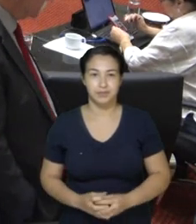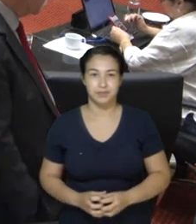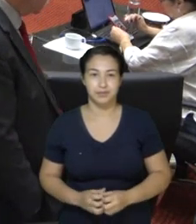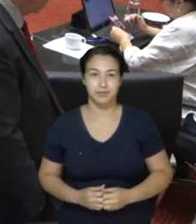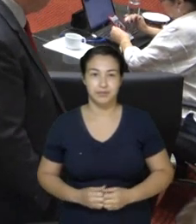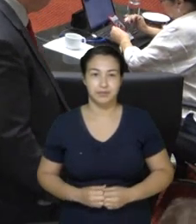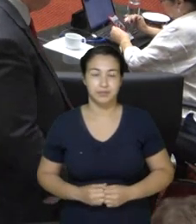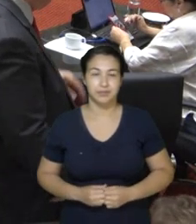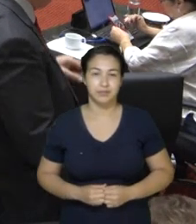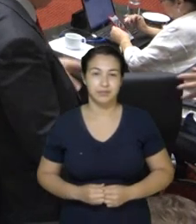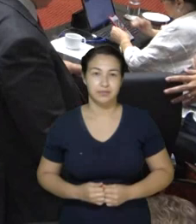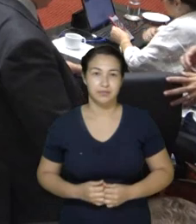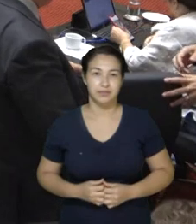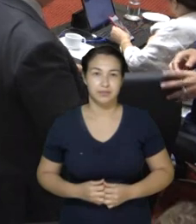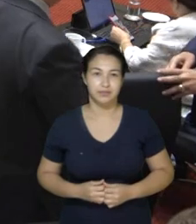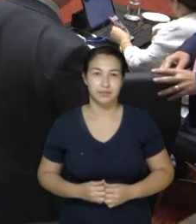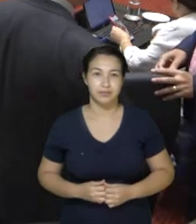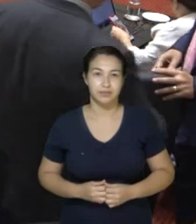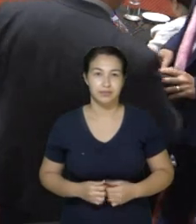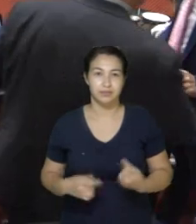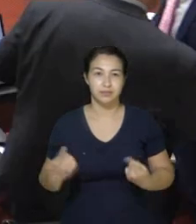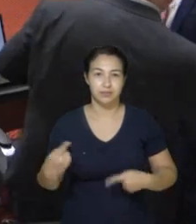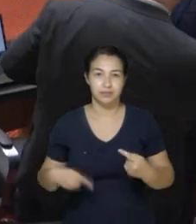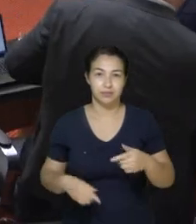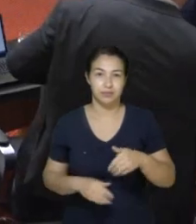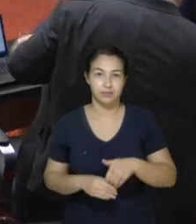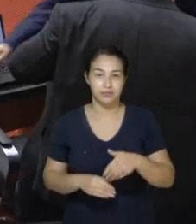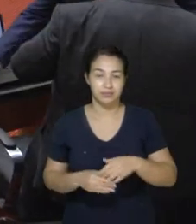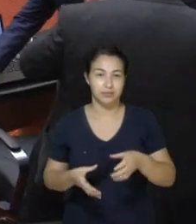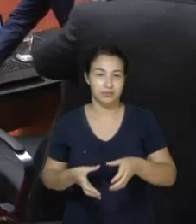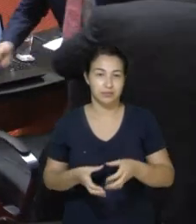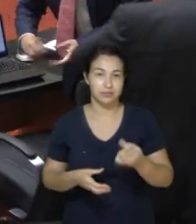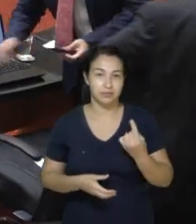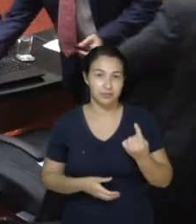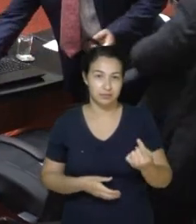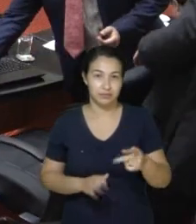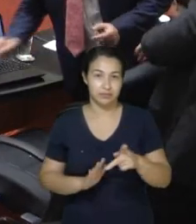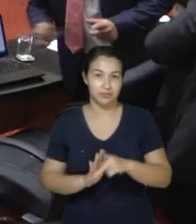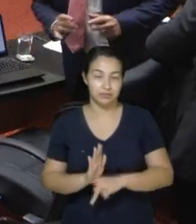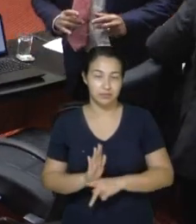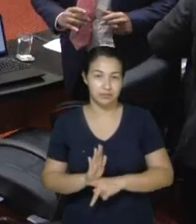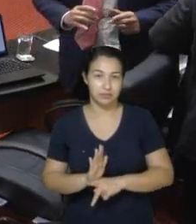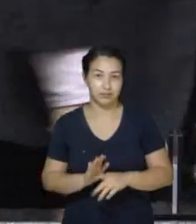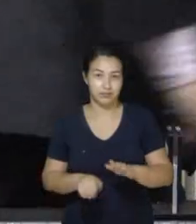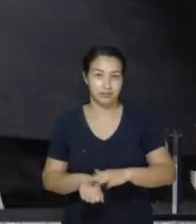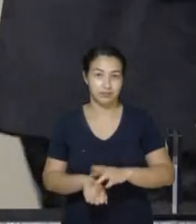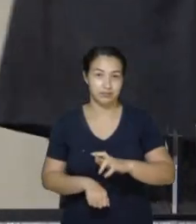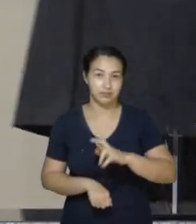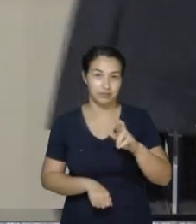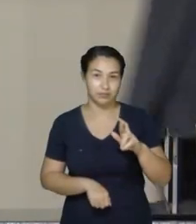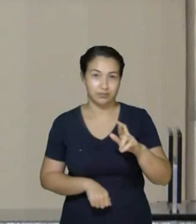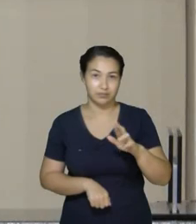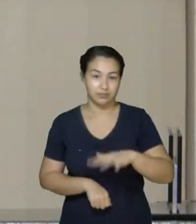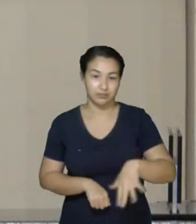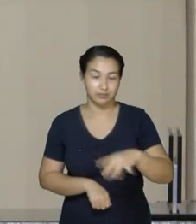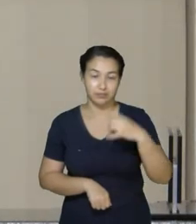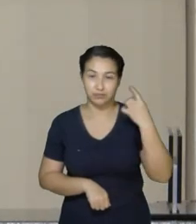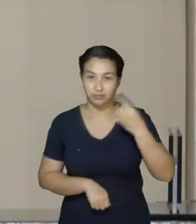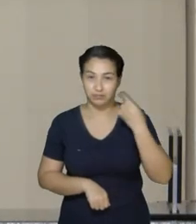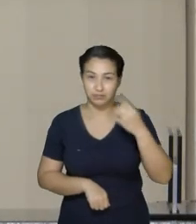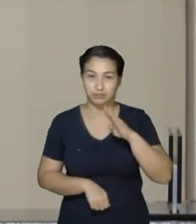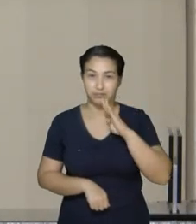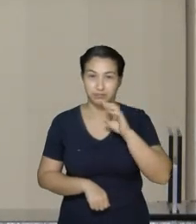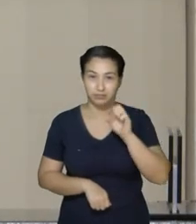Senhores, vamos à discussão e votação em turno único dos projetos de autoria parlamentar. Deputado Bruno